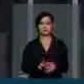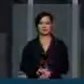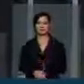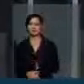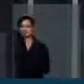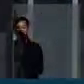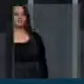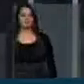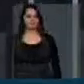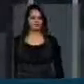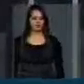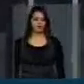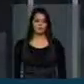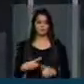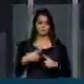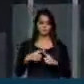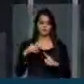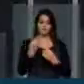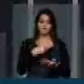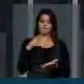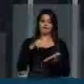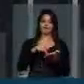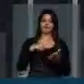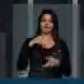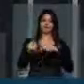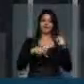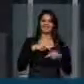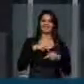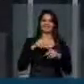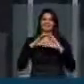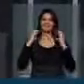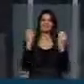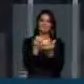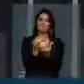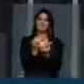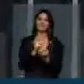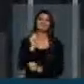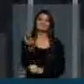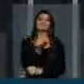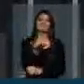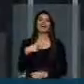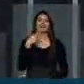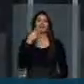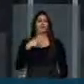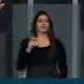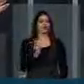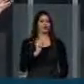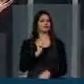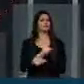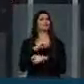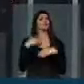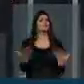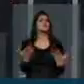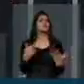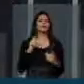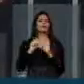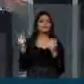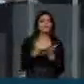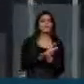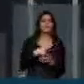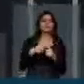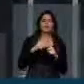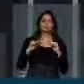público é branco, essa que é a verdade, o público do Maracanã é branco. E aí ele falou assim, peraí, Que negócio é esse?